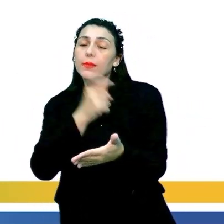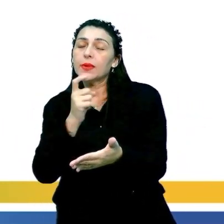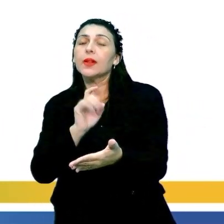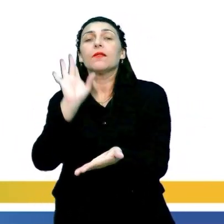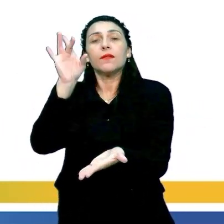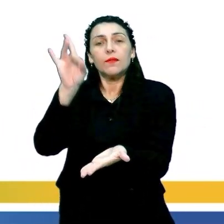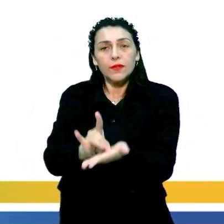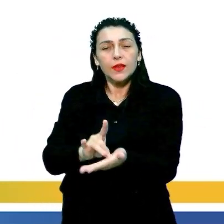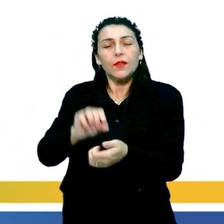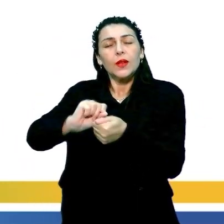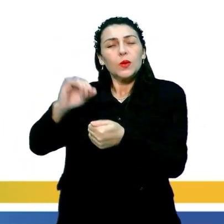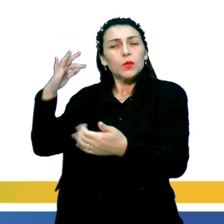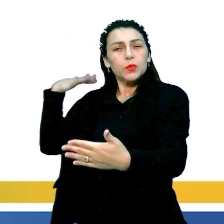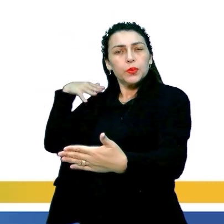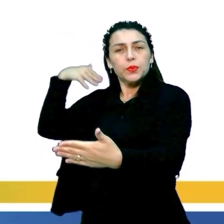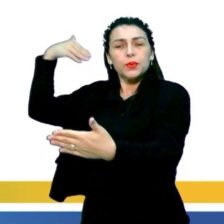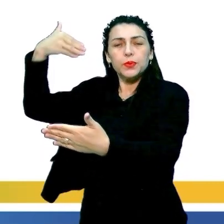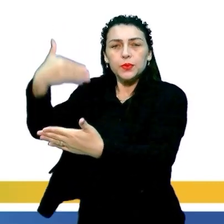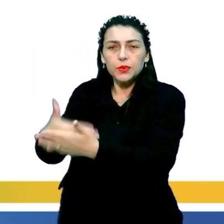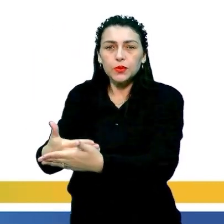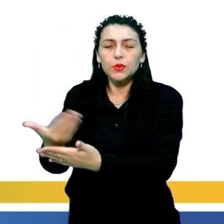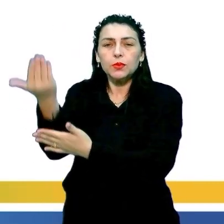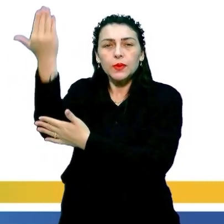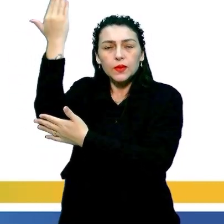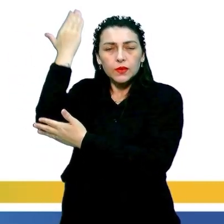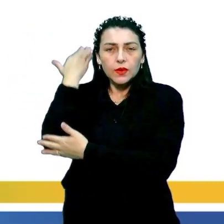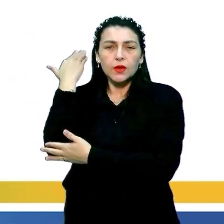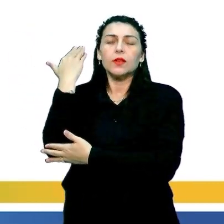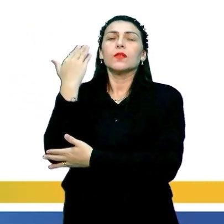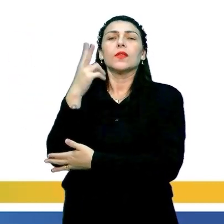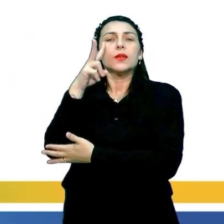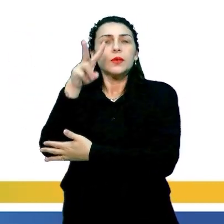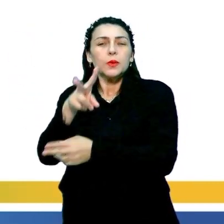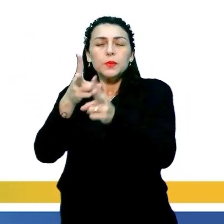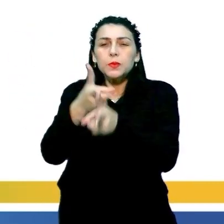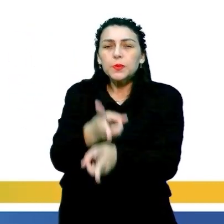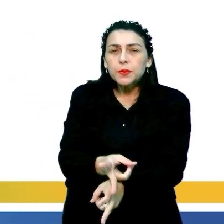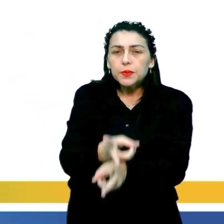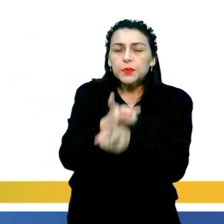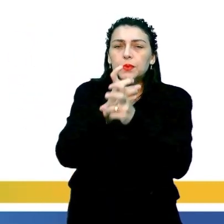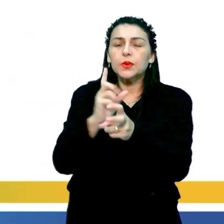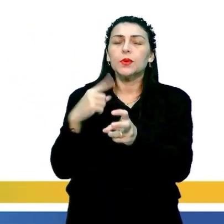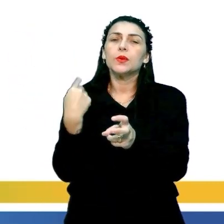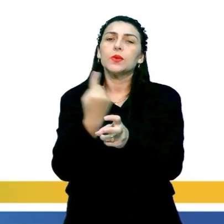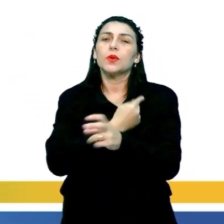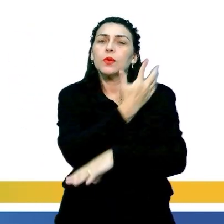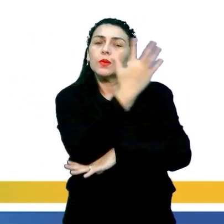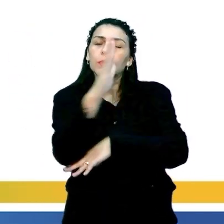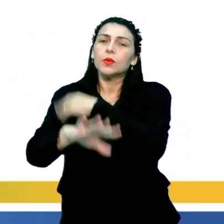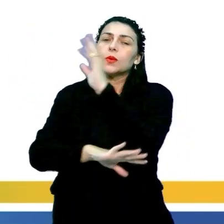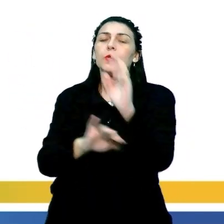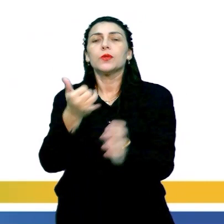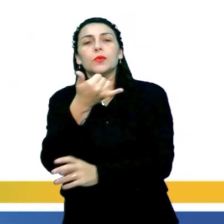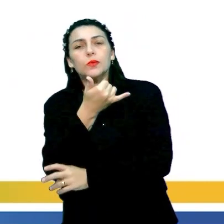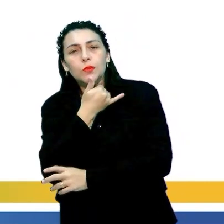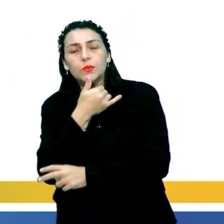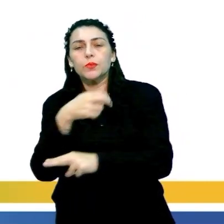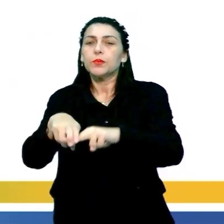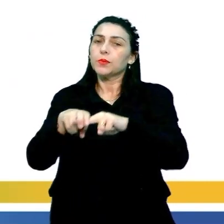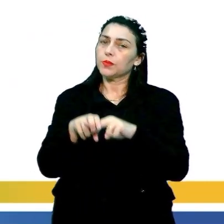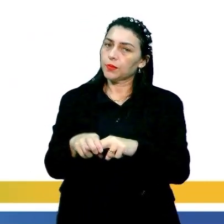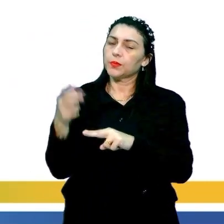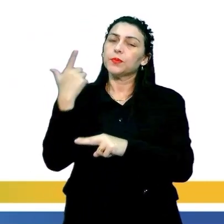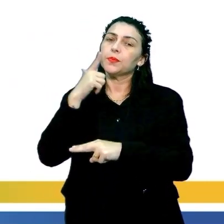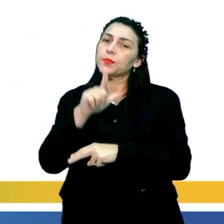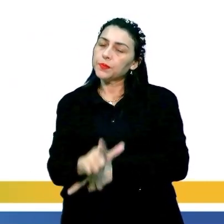fazendo desde os tempos passados, a gente vem degradando o nosso meio ambiente, infelizmente. Por isso que a gente tem chegado a